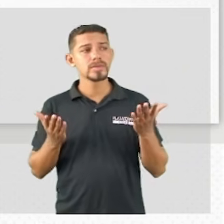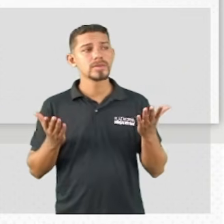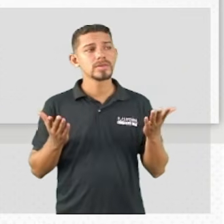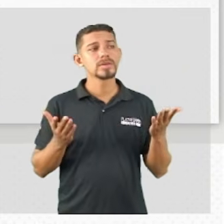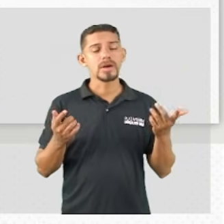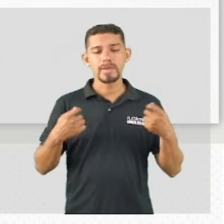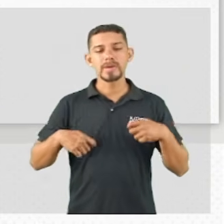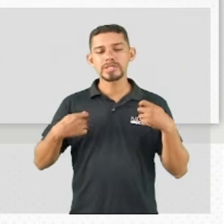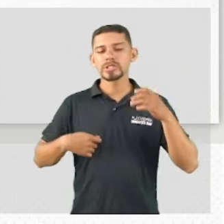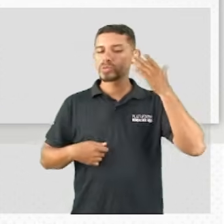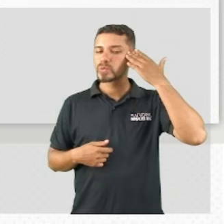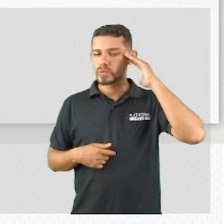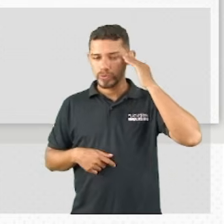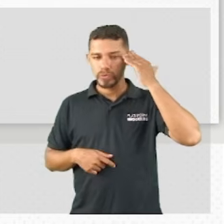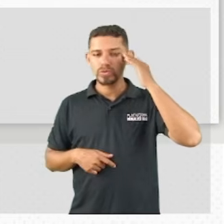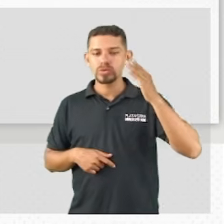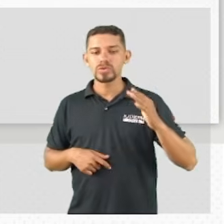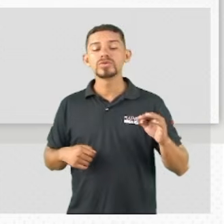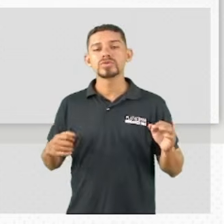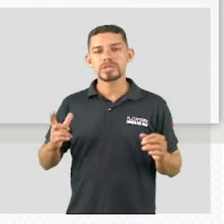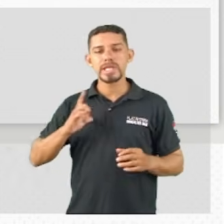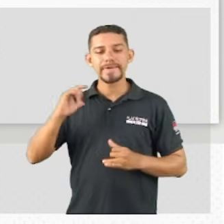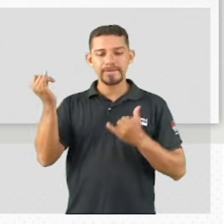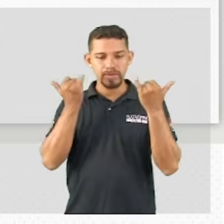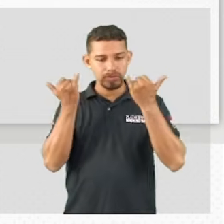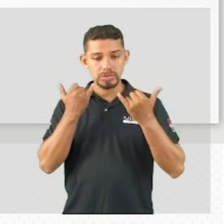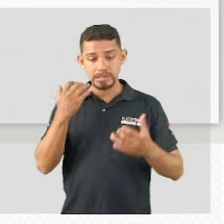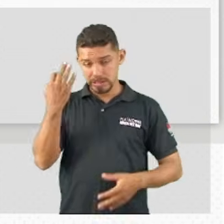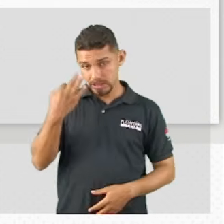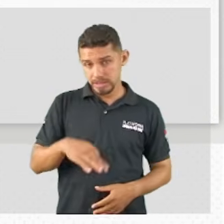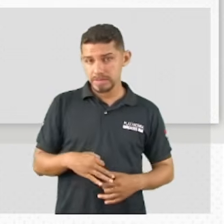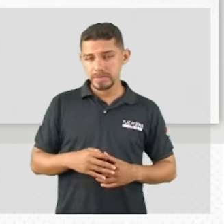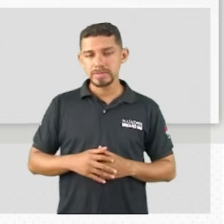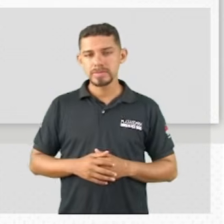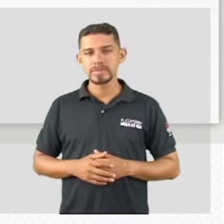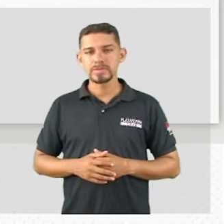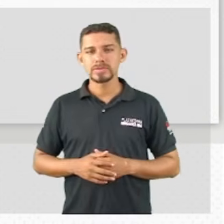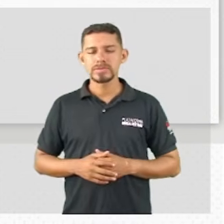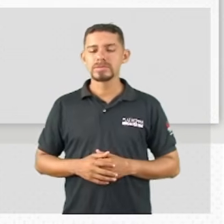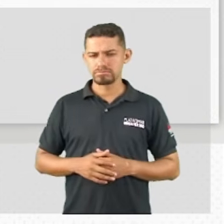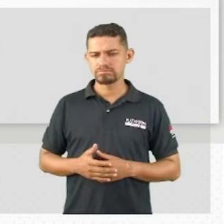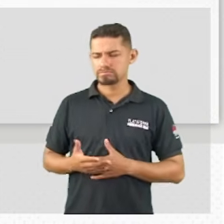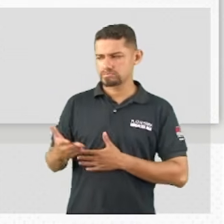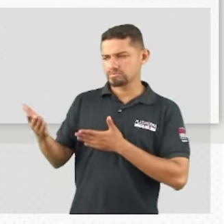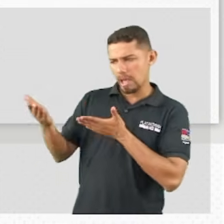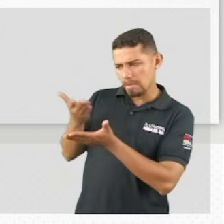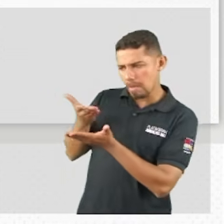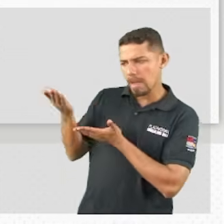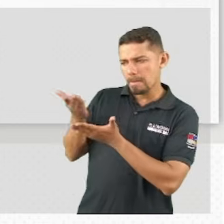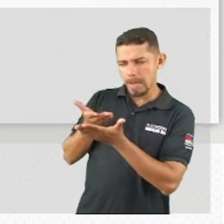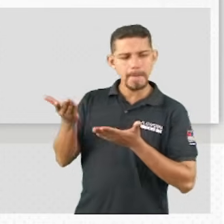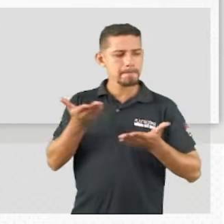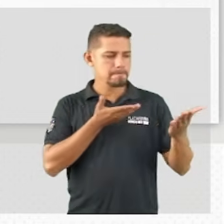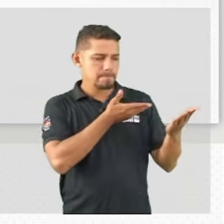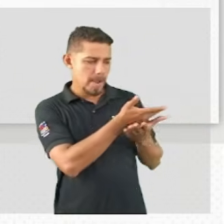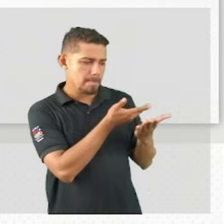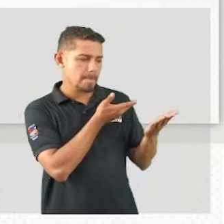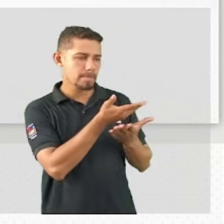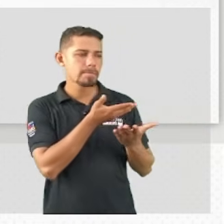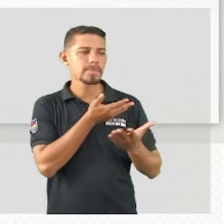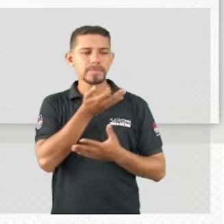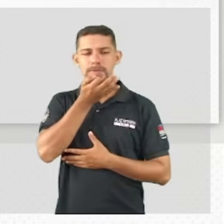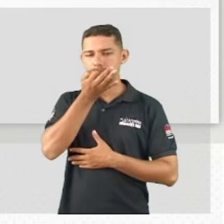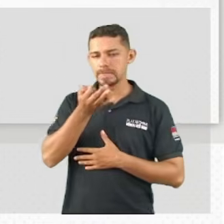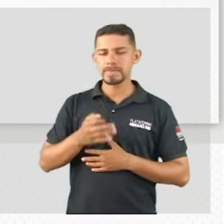contra-argumento, eu preciso entender para eu ter informações mais adequadas para poder refutar e ir contra-argumentando o que foi falado